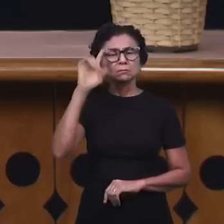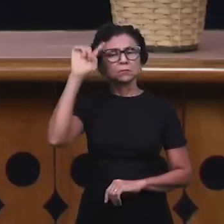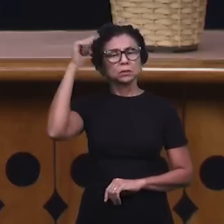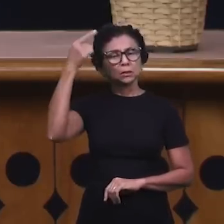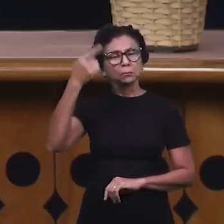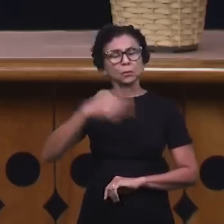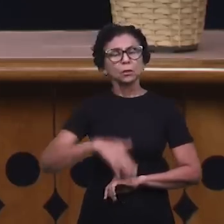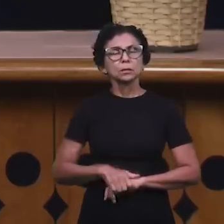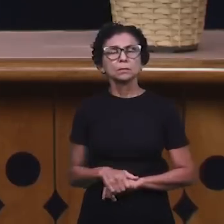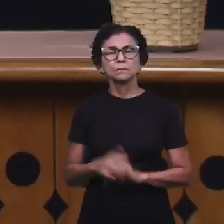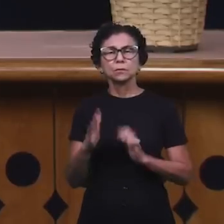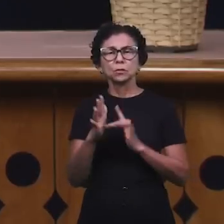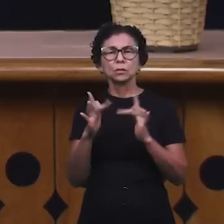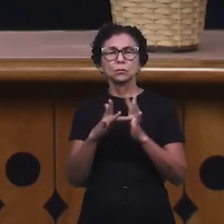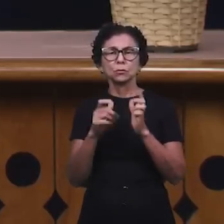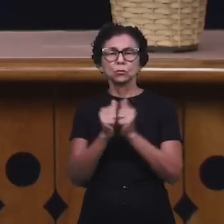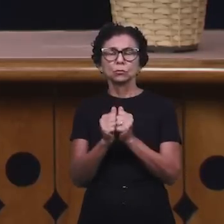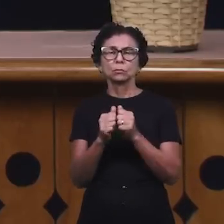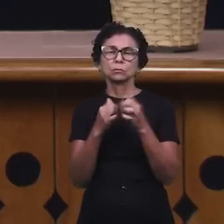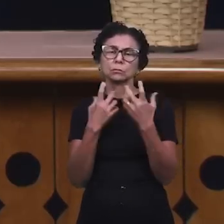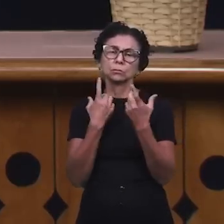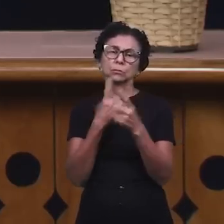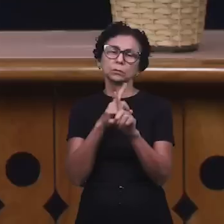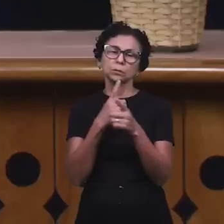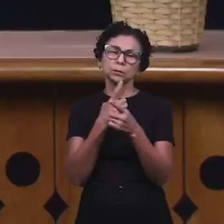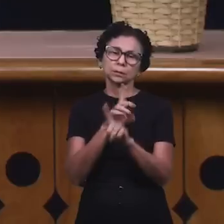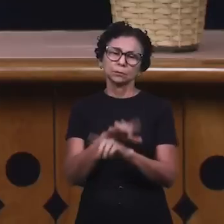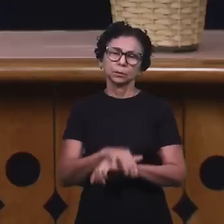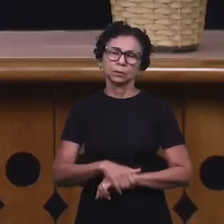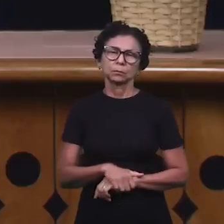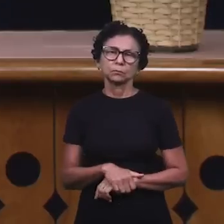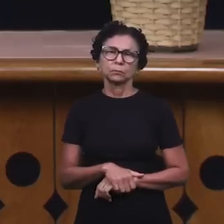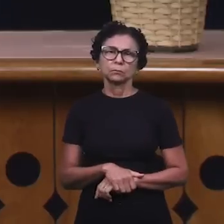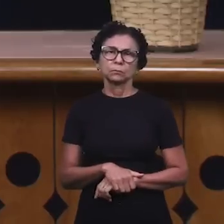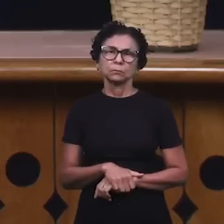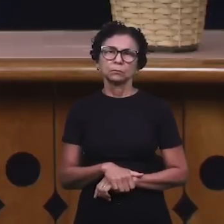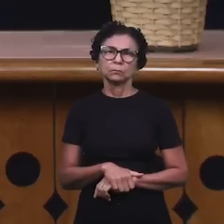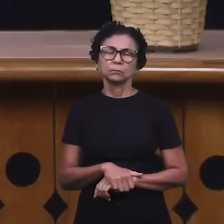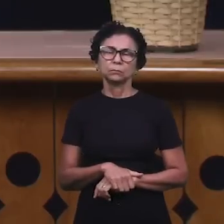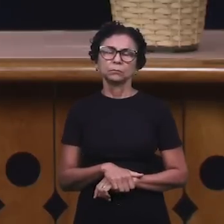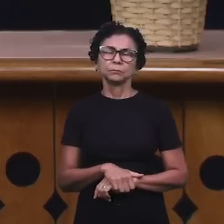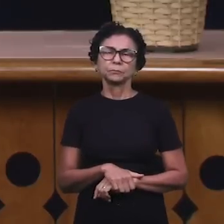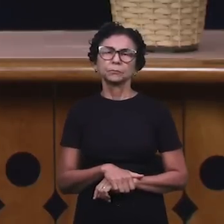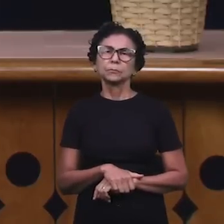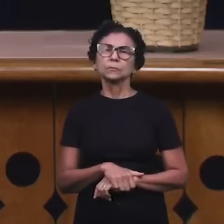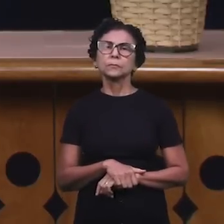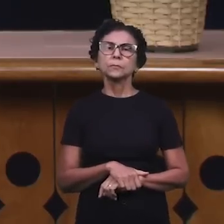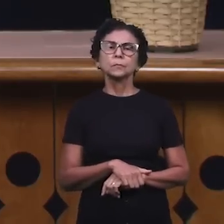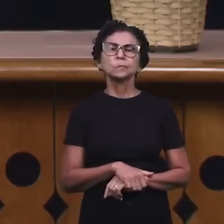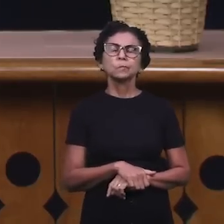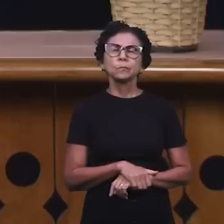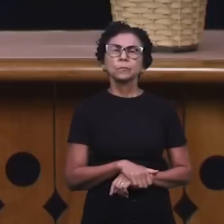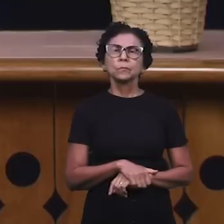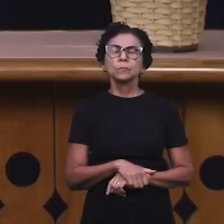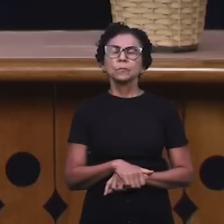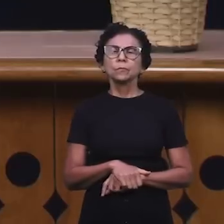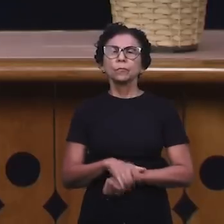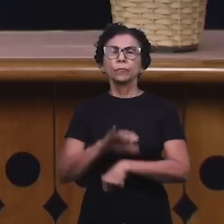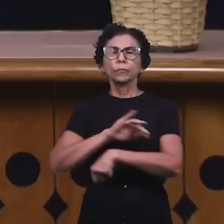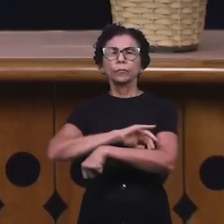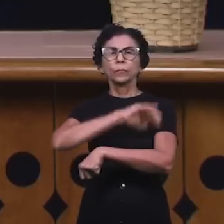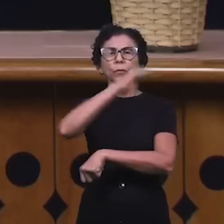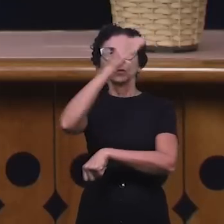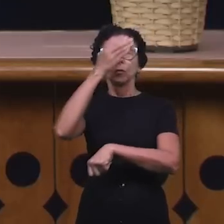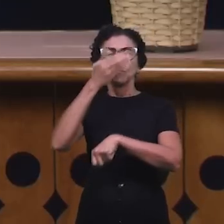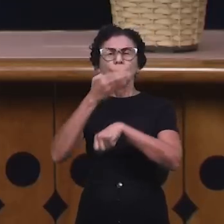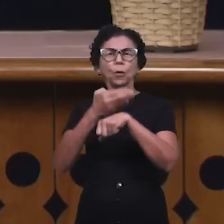semana. Quando ele desce o Monte das Oliveiras, encontrou uma figueira e não encontrou